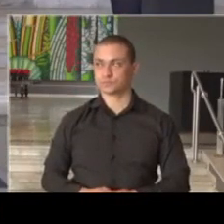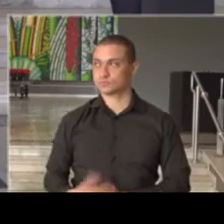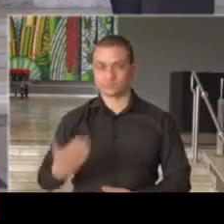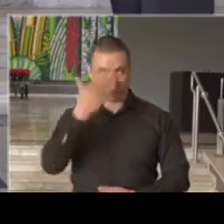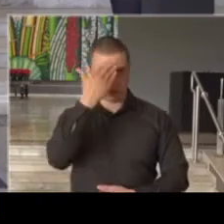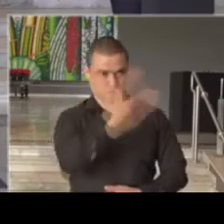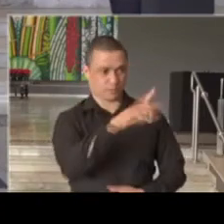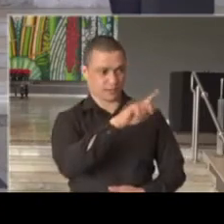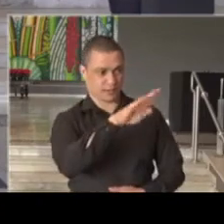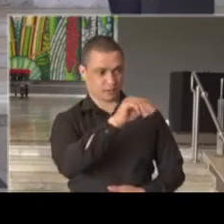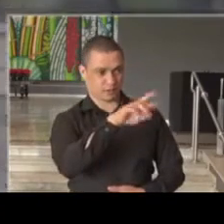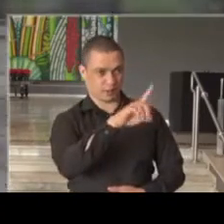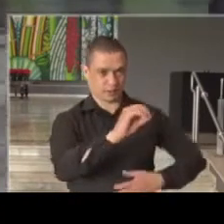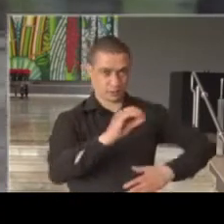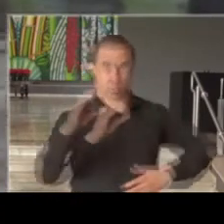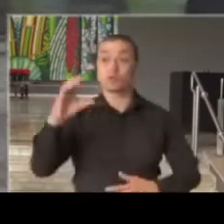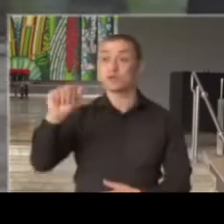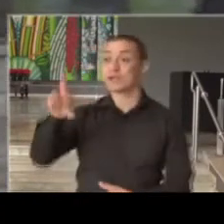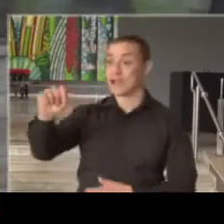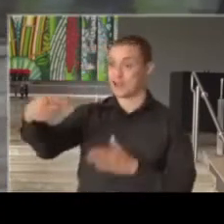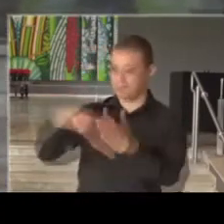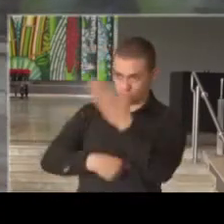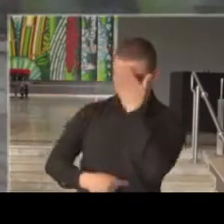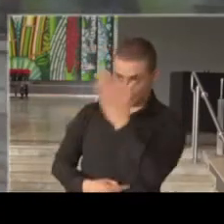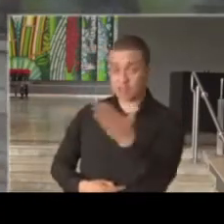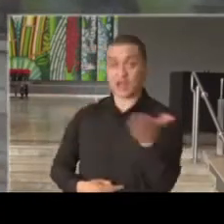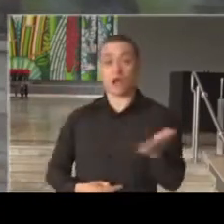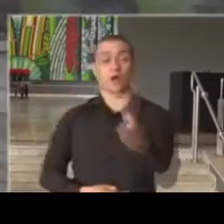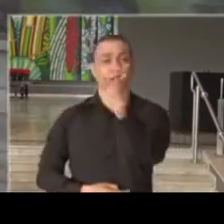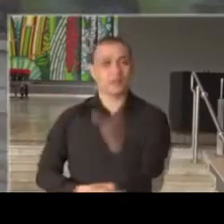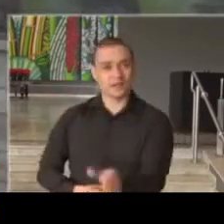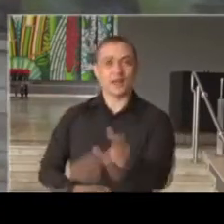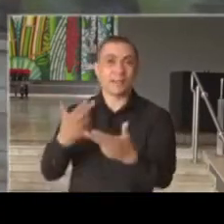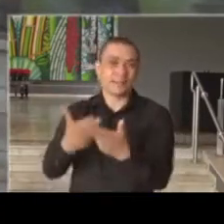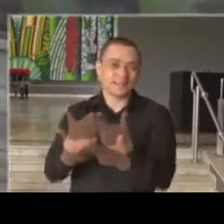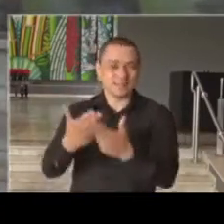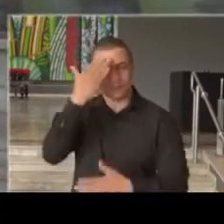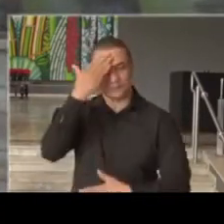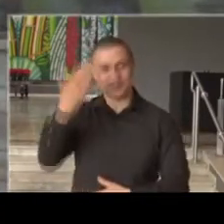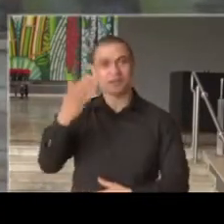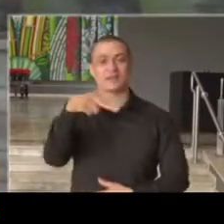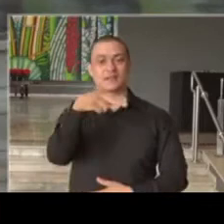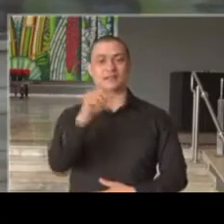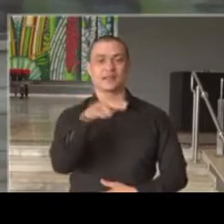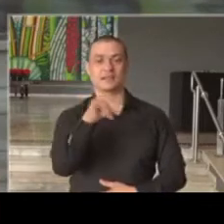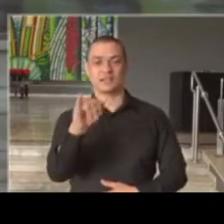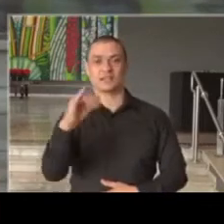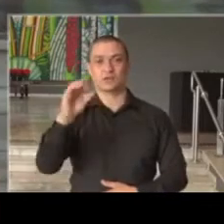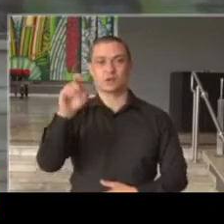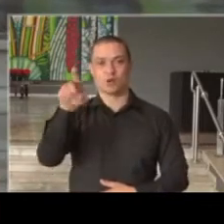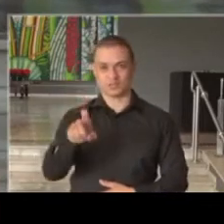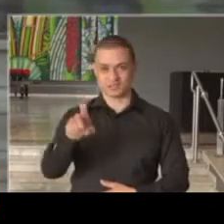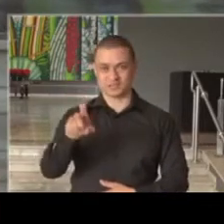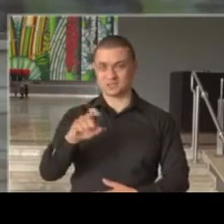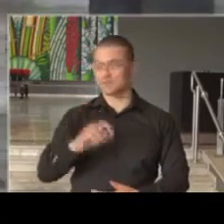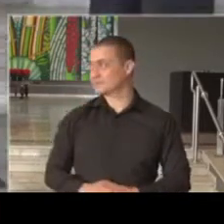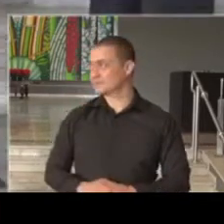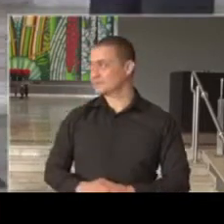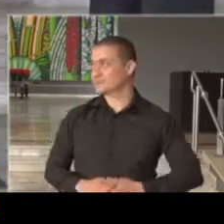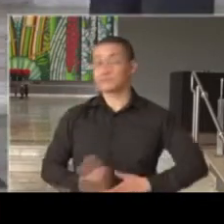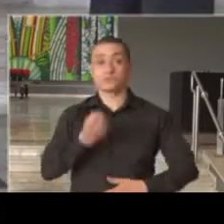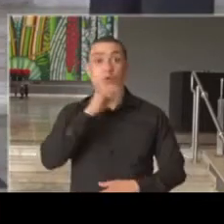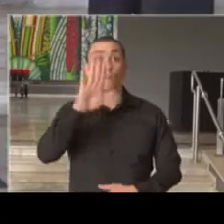Obrigado, Gabardo. Carla Mota, mais uma vez, obrigado. Agora sim, com você, obrigado pela paciência. Nani Cox, da Rádio Jovem Pan. Nani. Boa